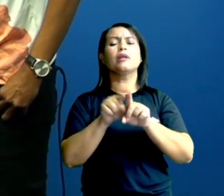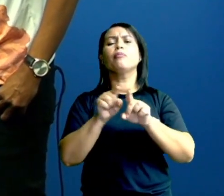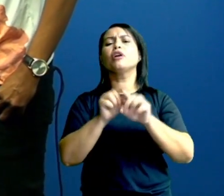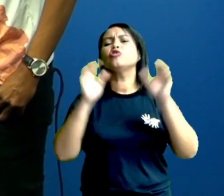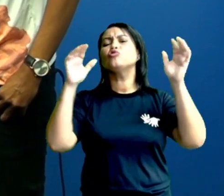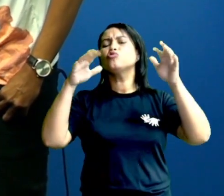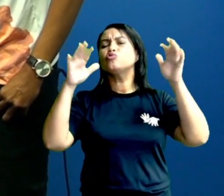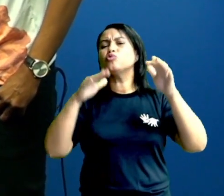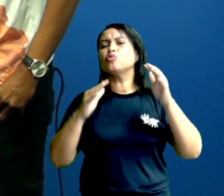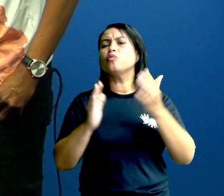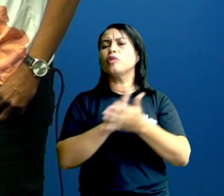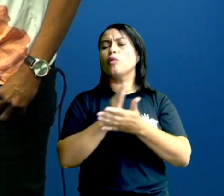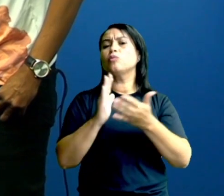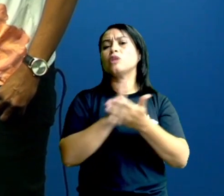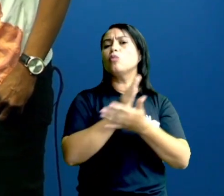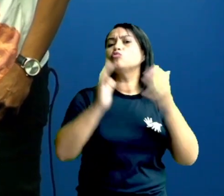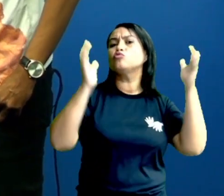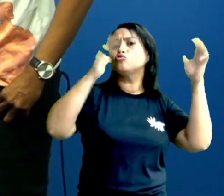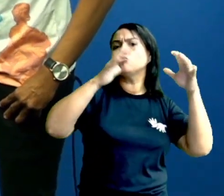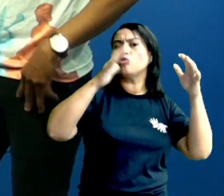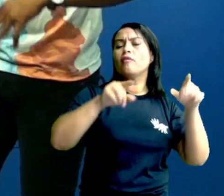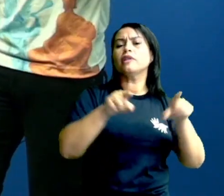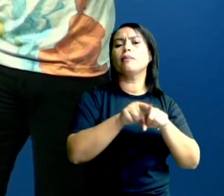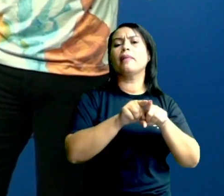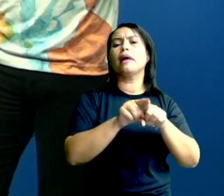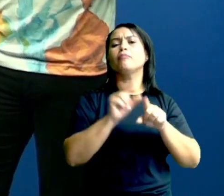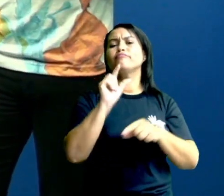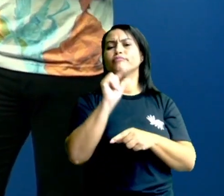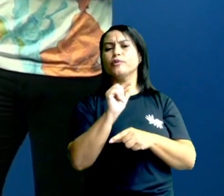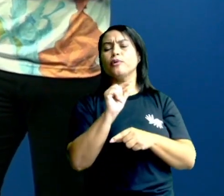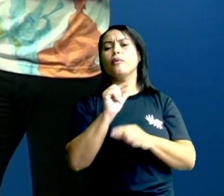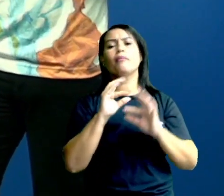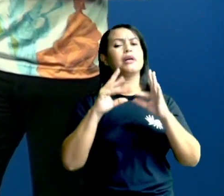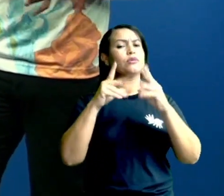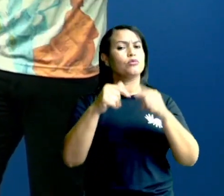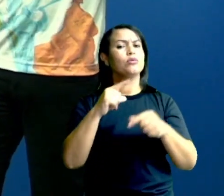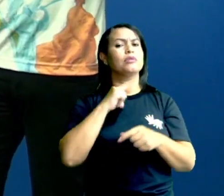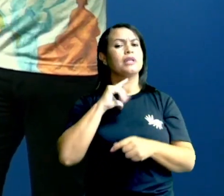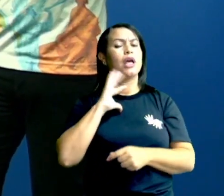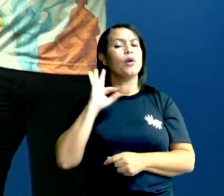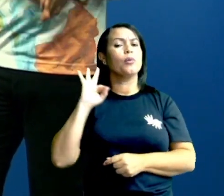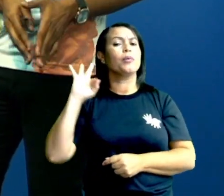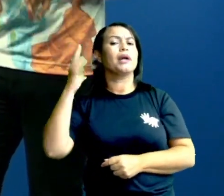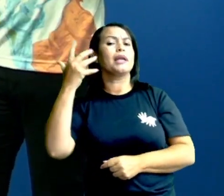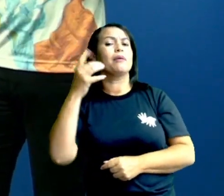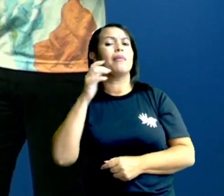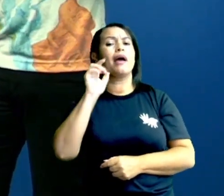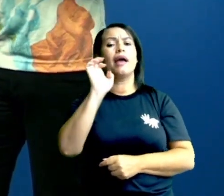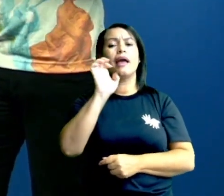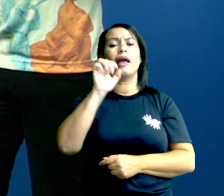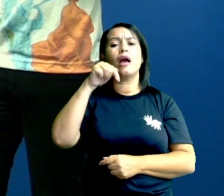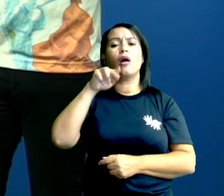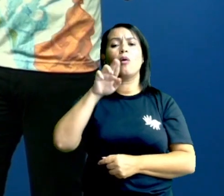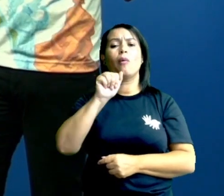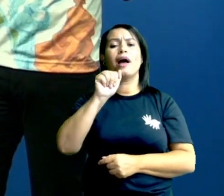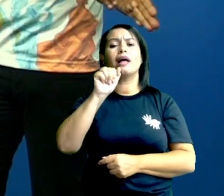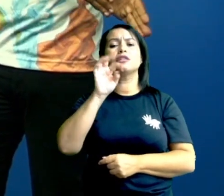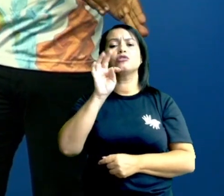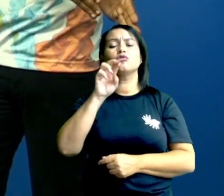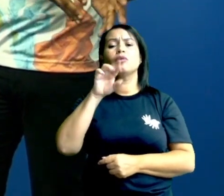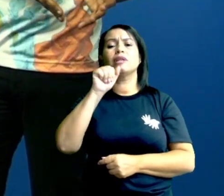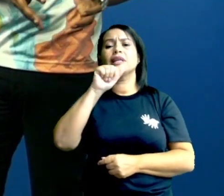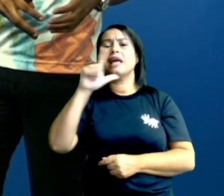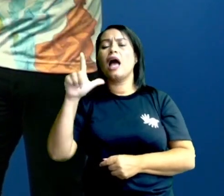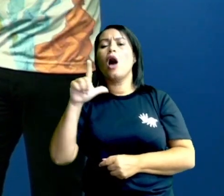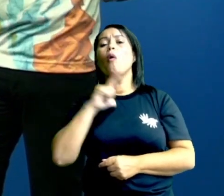do logicamente existem períodos que só vem menos mas de um todo a gente tem aí o clima equatorial se caracteriza por